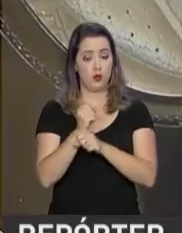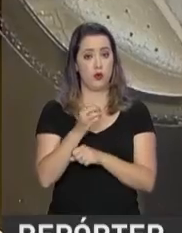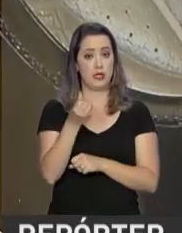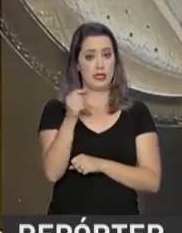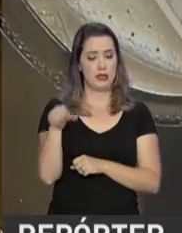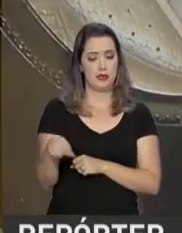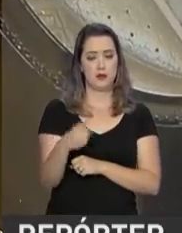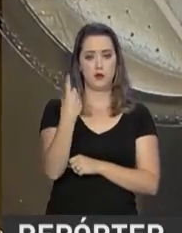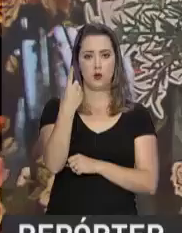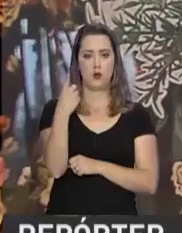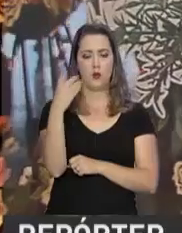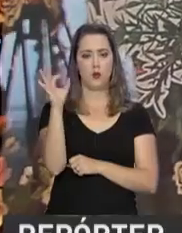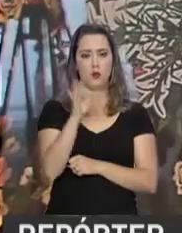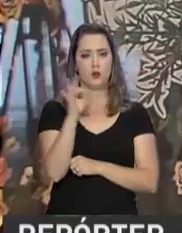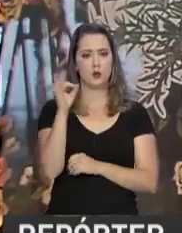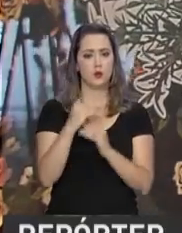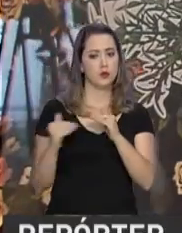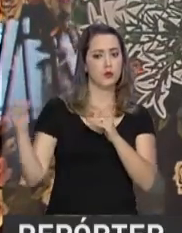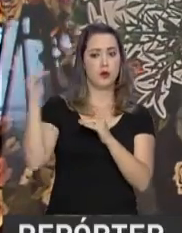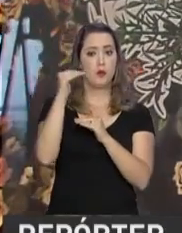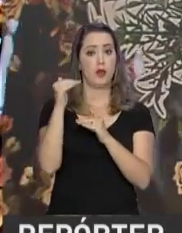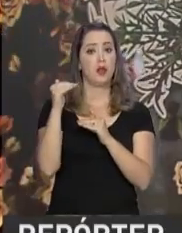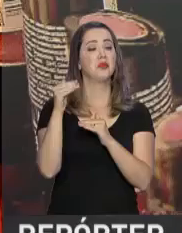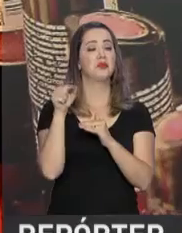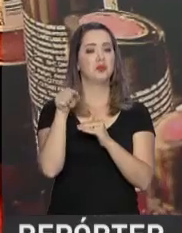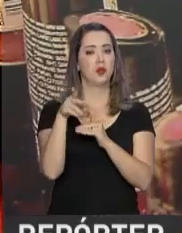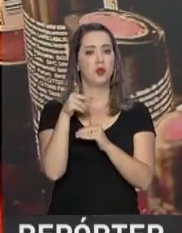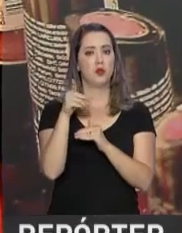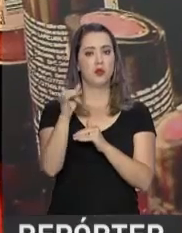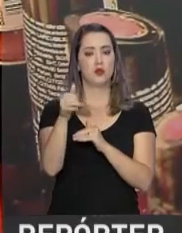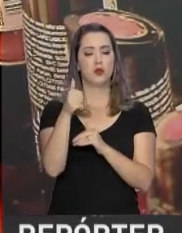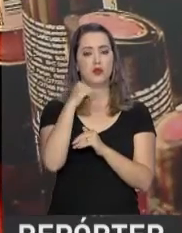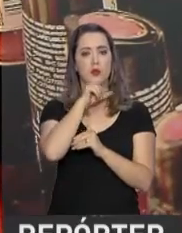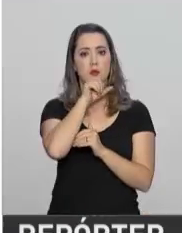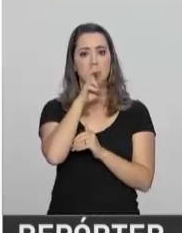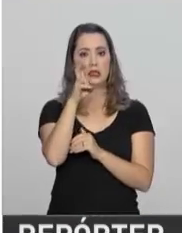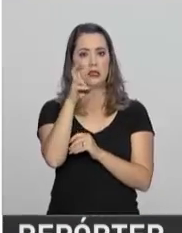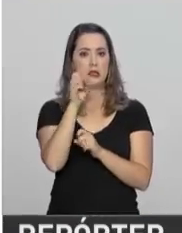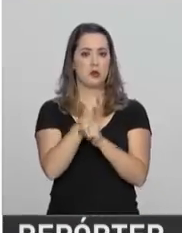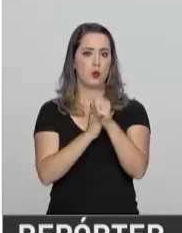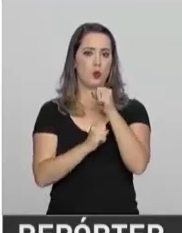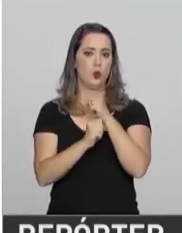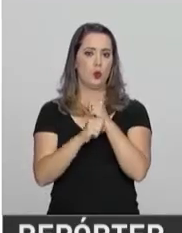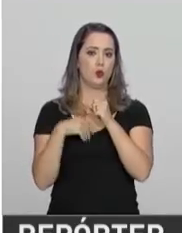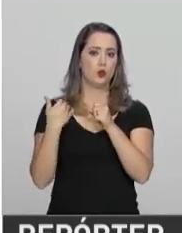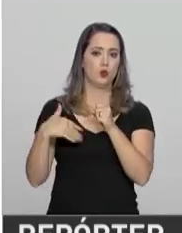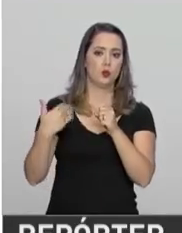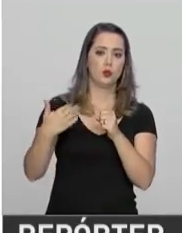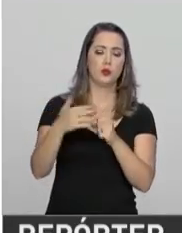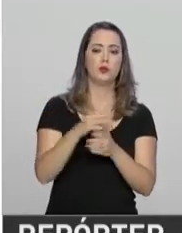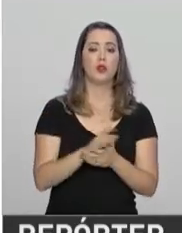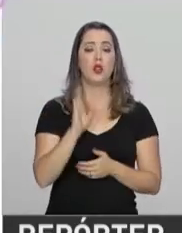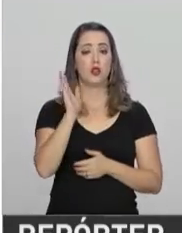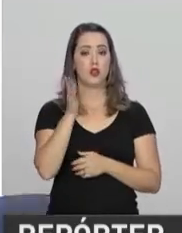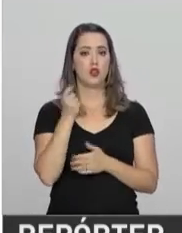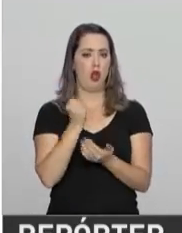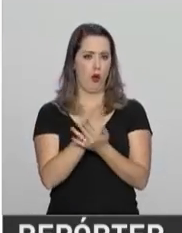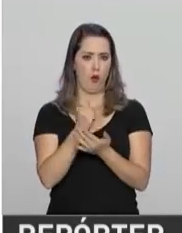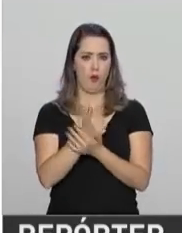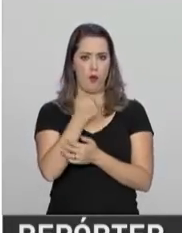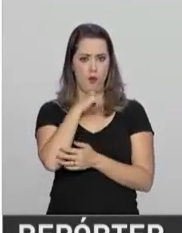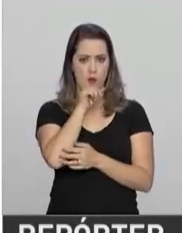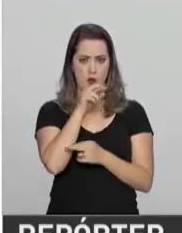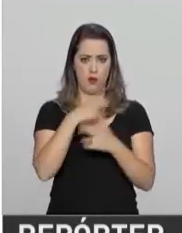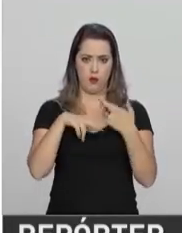6,1 por cento a maior para o dia das mães em cinco anos já comprou o presente da mamãe ou ainda vai com